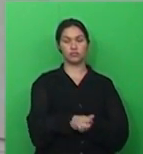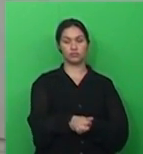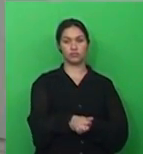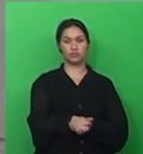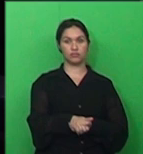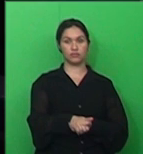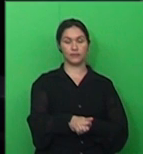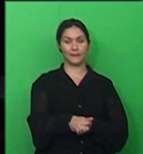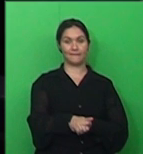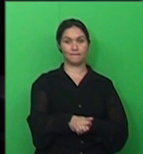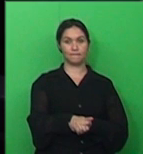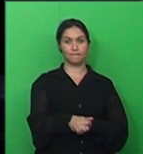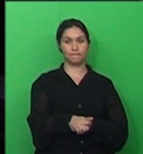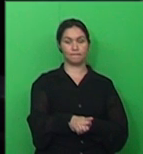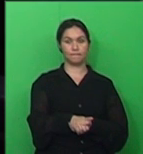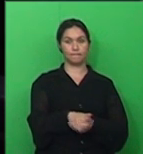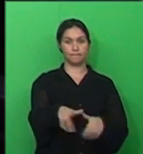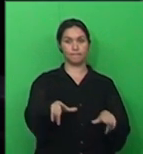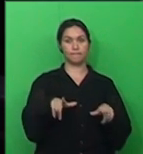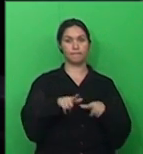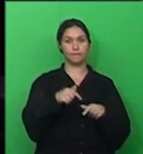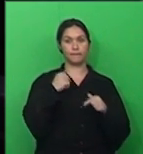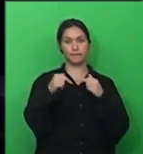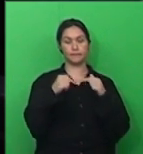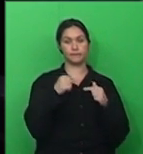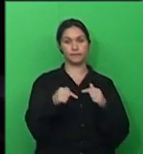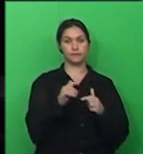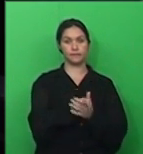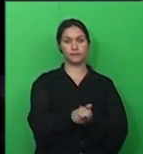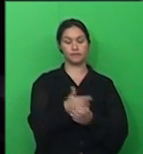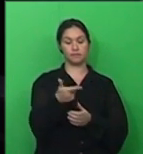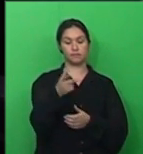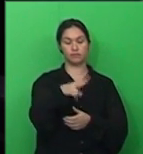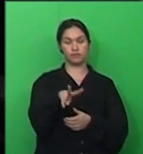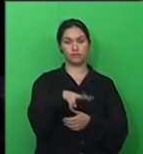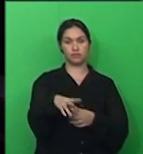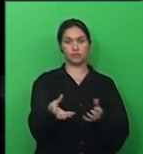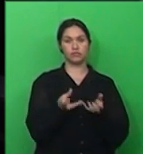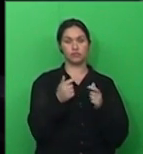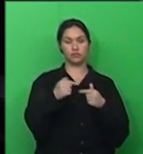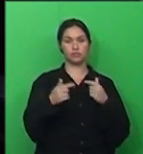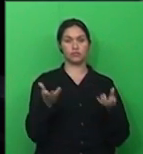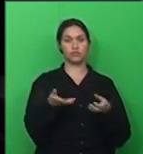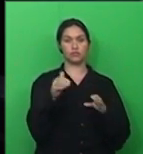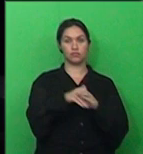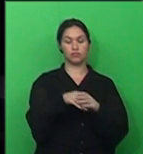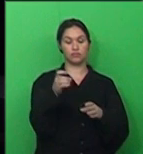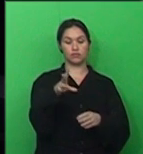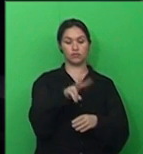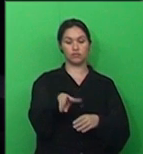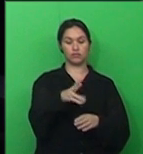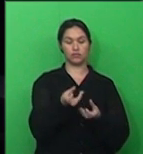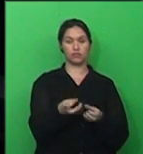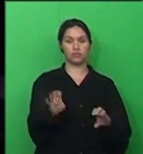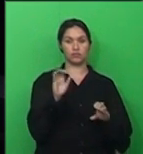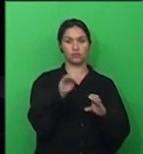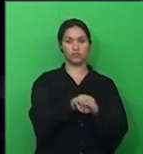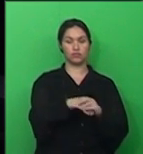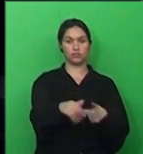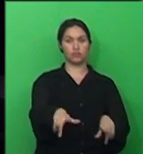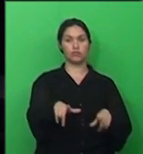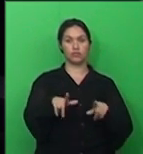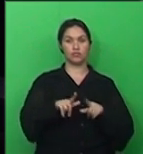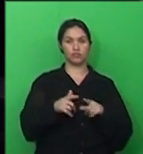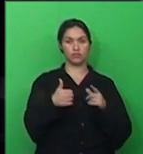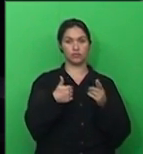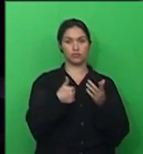requerimento. Obrigado. O requerimento continua em discussão. Não havendo quem queira discutir, está em votação. Os contrários se manifestam, favorável, permanece como